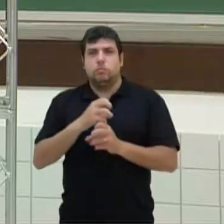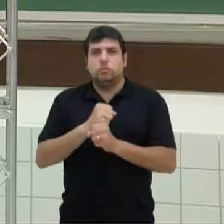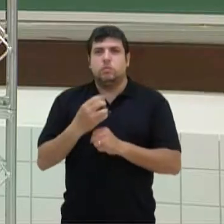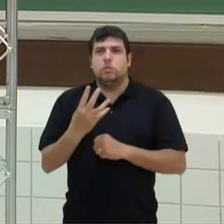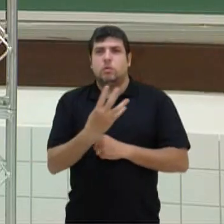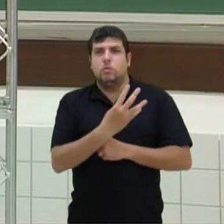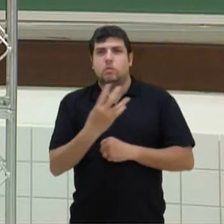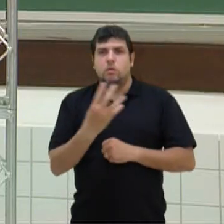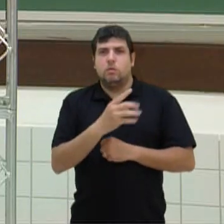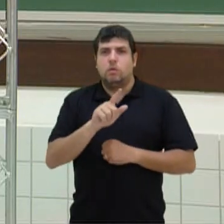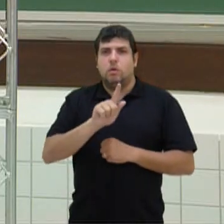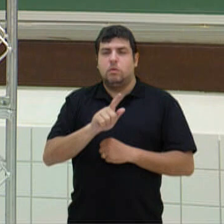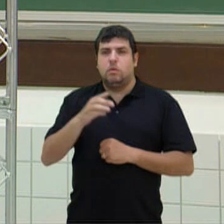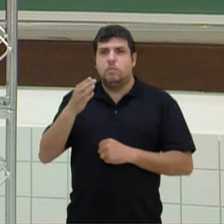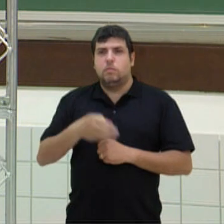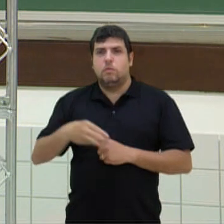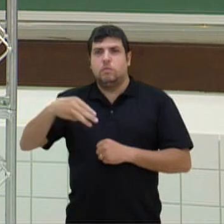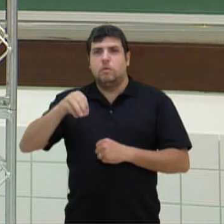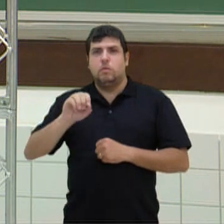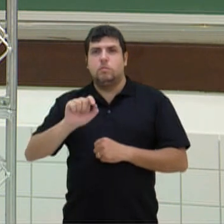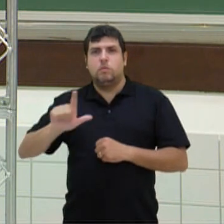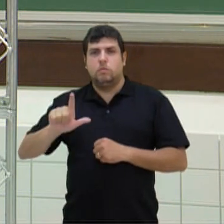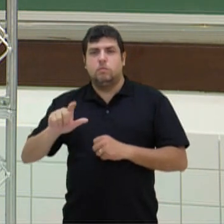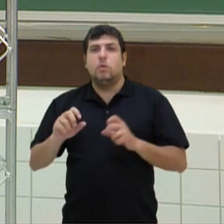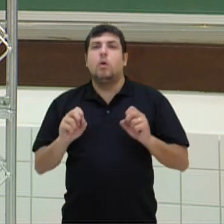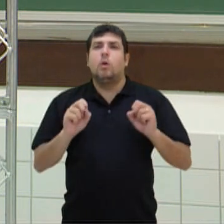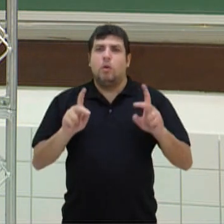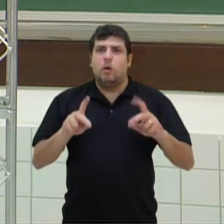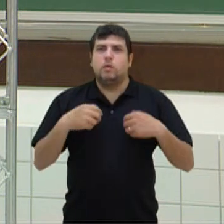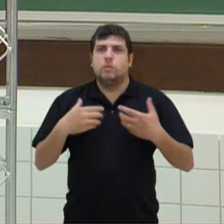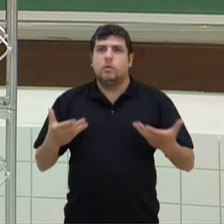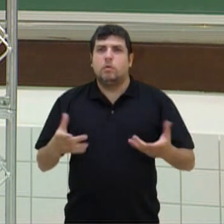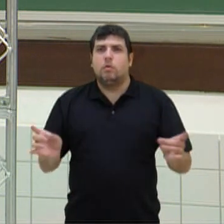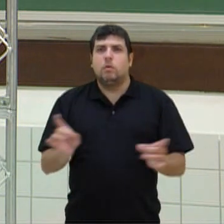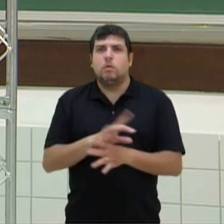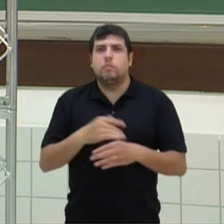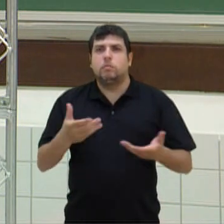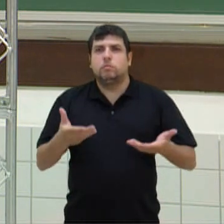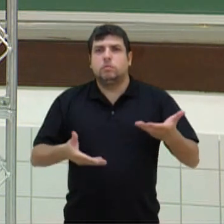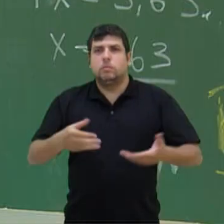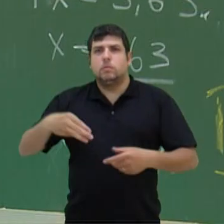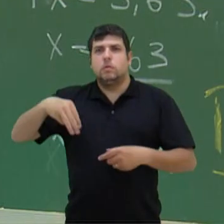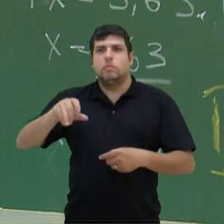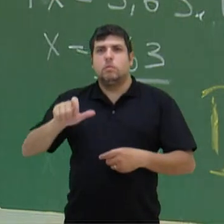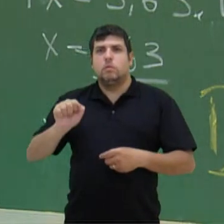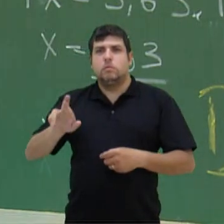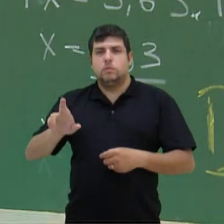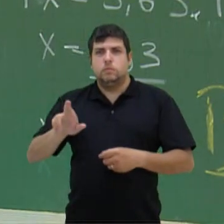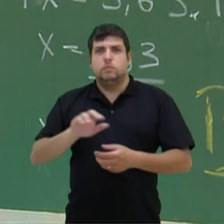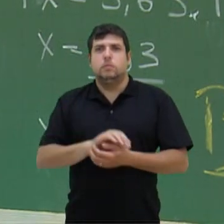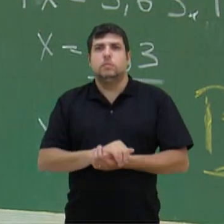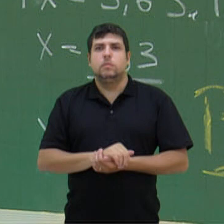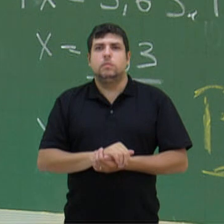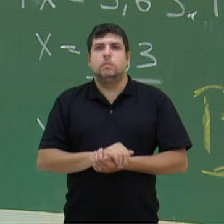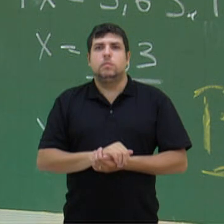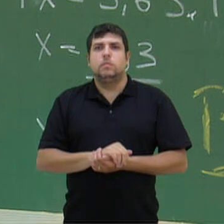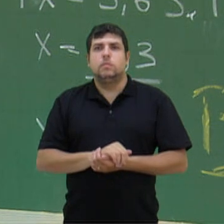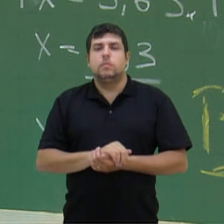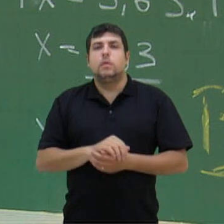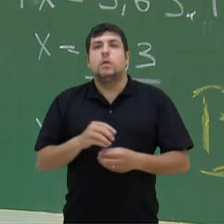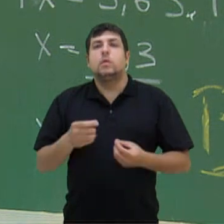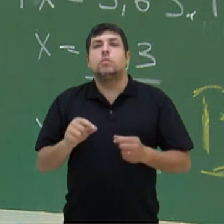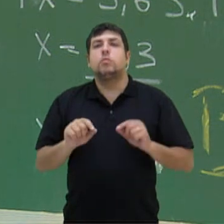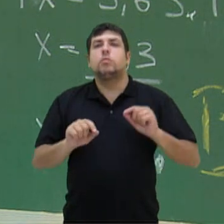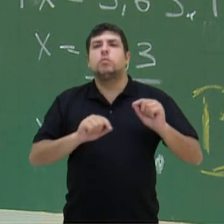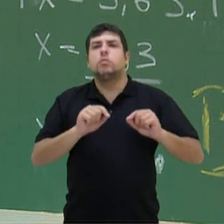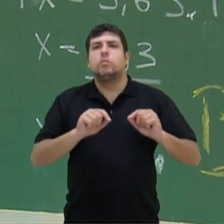mol. Ok? Agora, nós já temos a massa molar das substâncias que nos interessam. Tá? Então, o que essa receita,